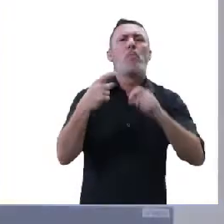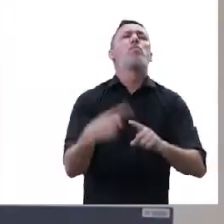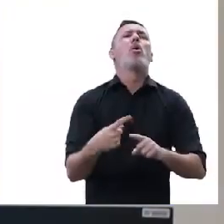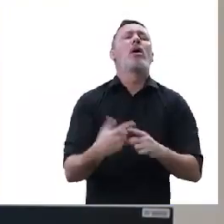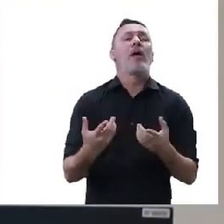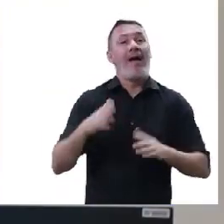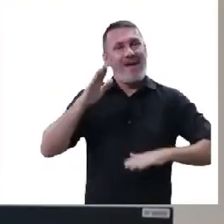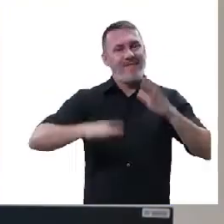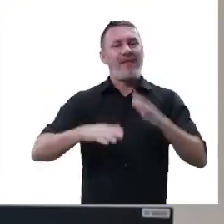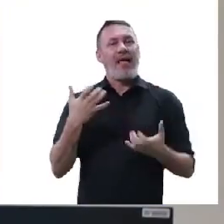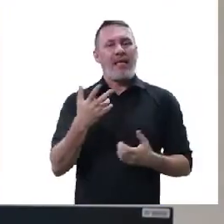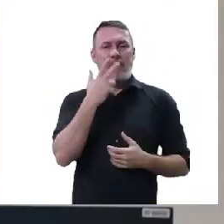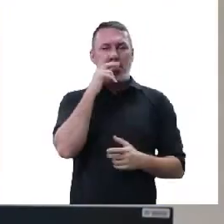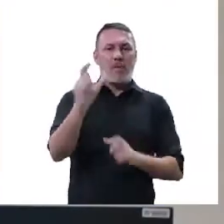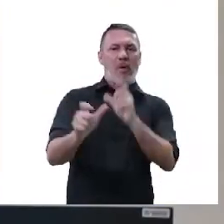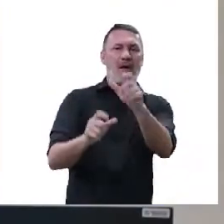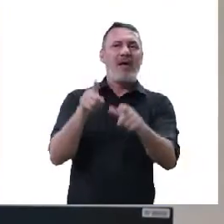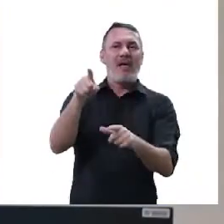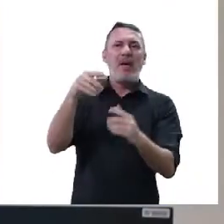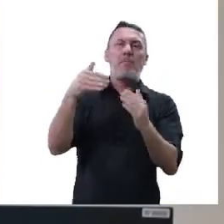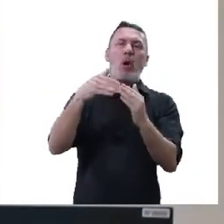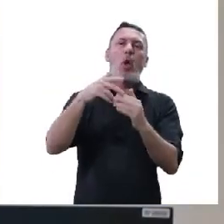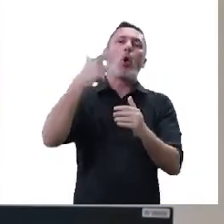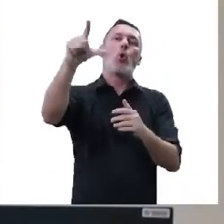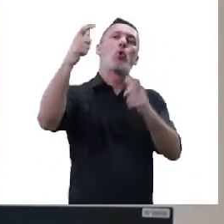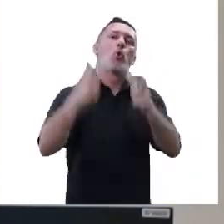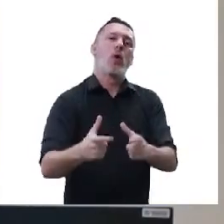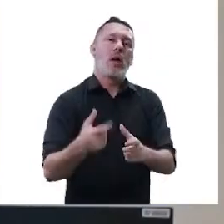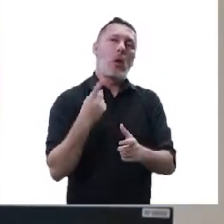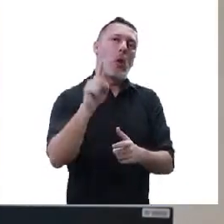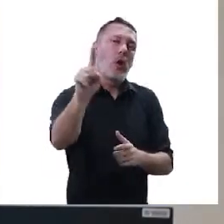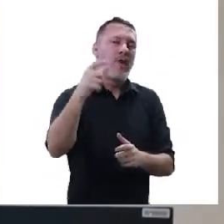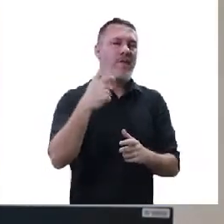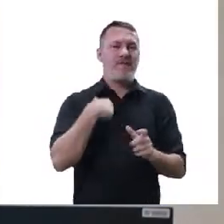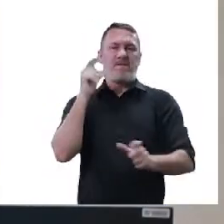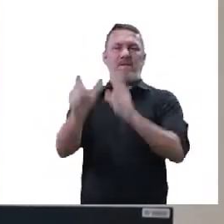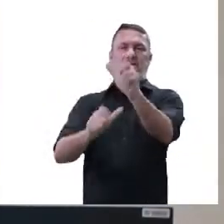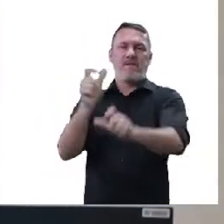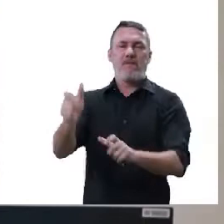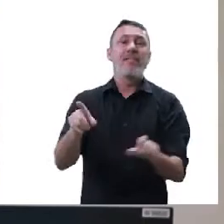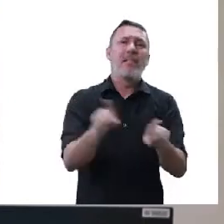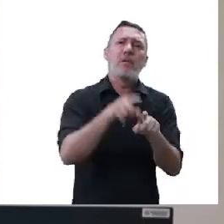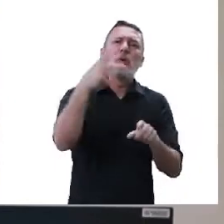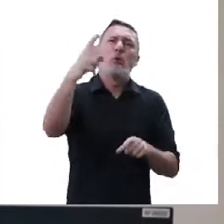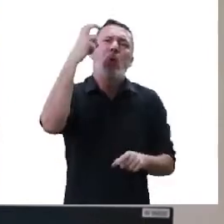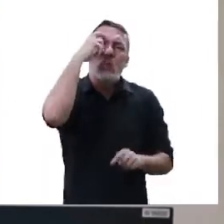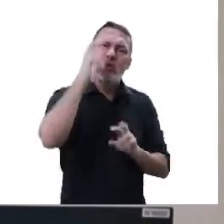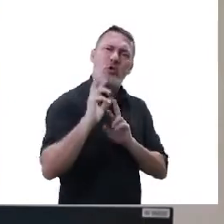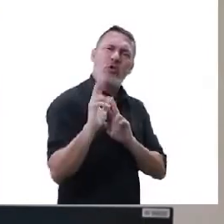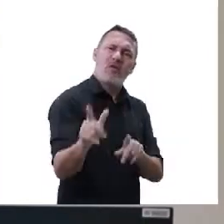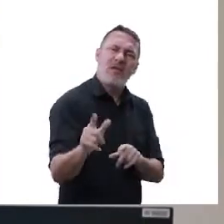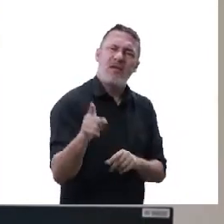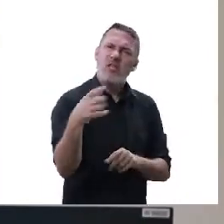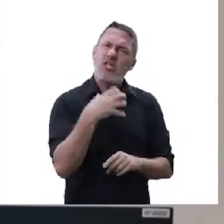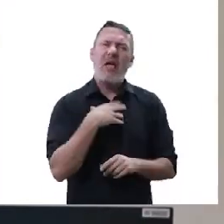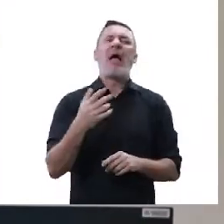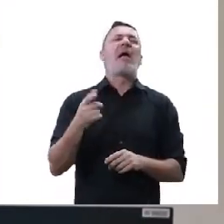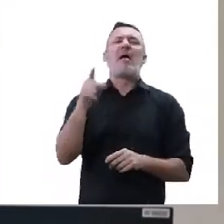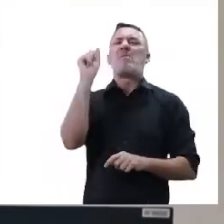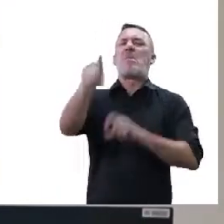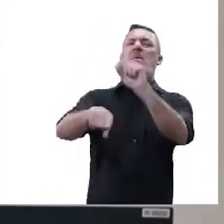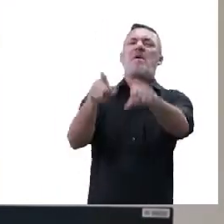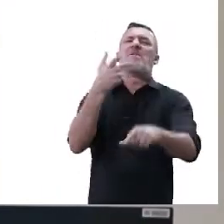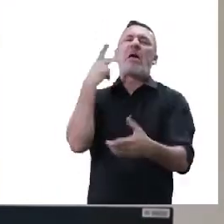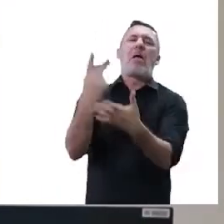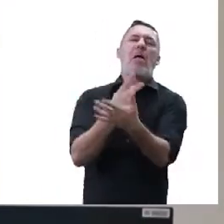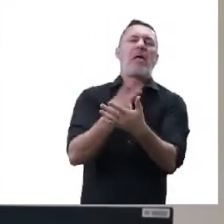violência, é porque às vezes quer atingir algo da região, às vezes quer atingir algo cultural, como que a pessoa é, e você